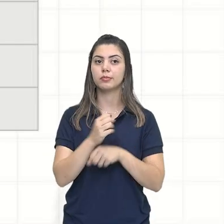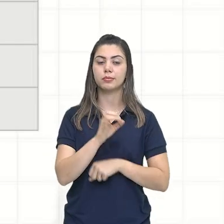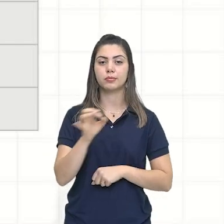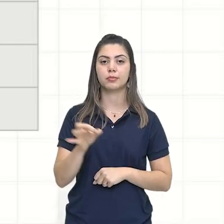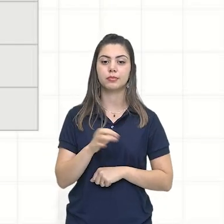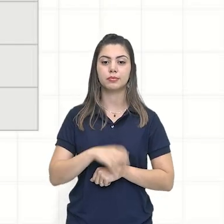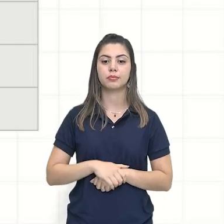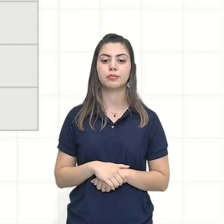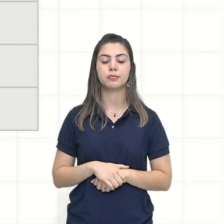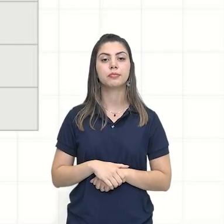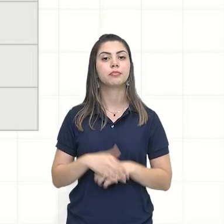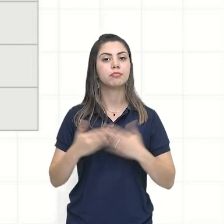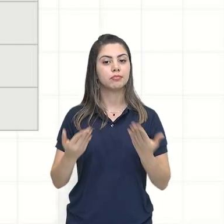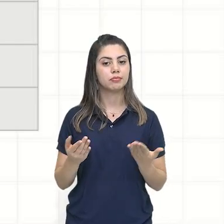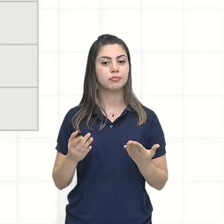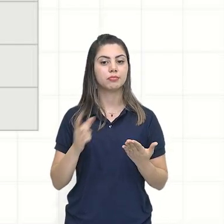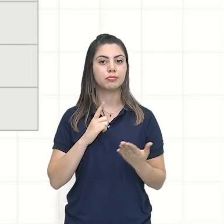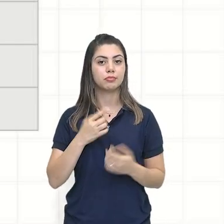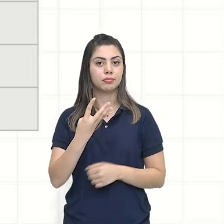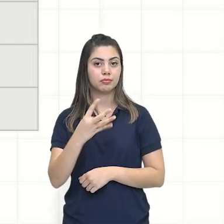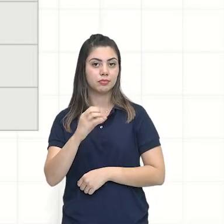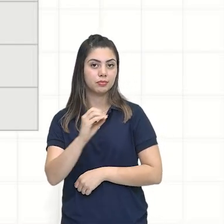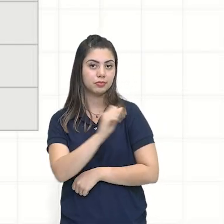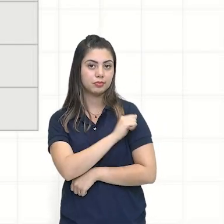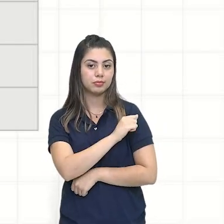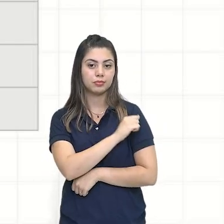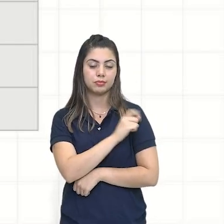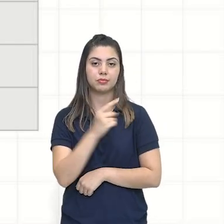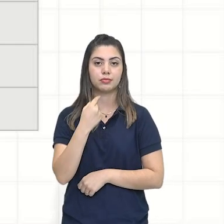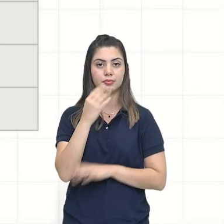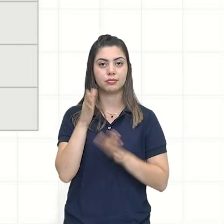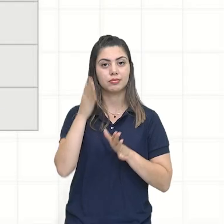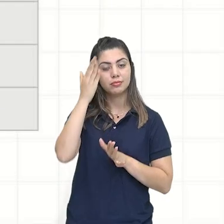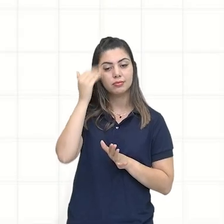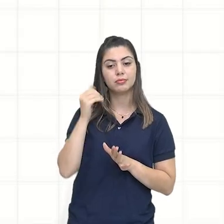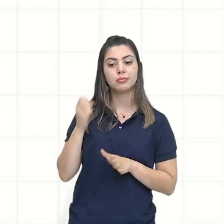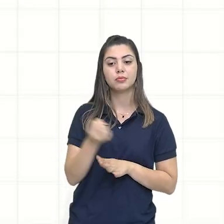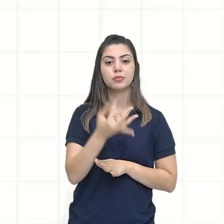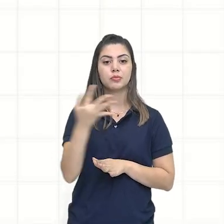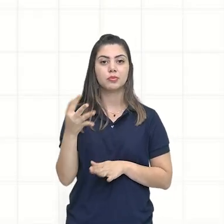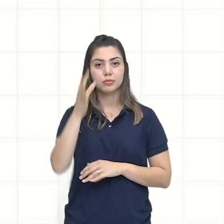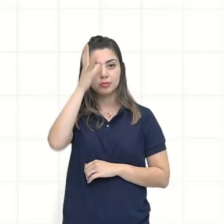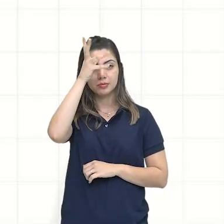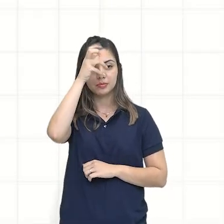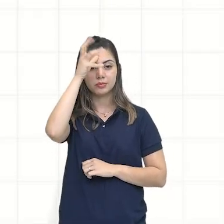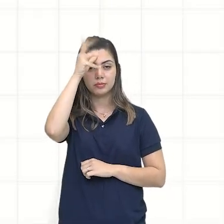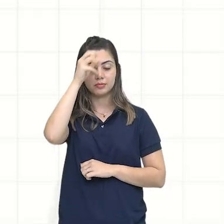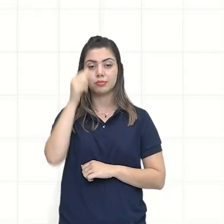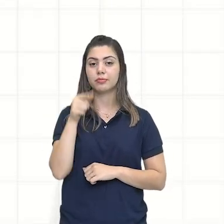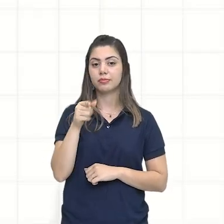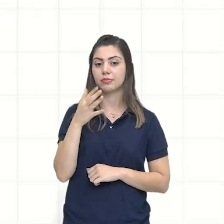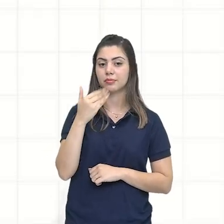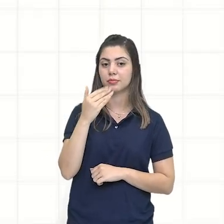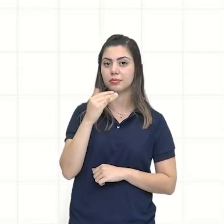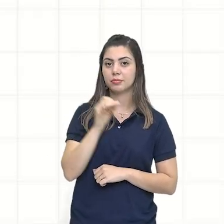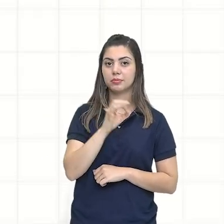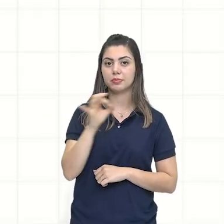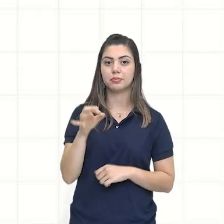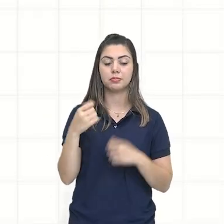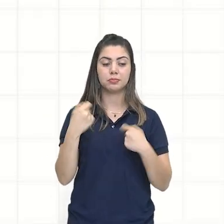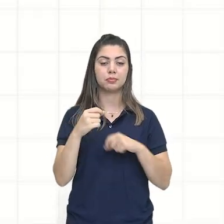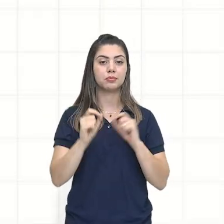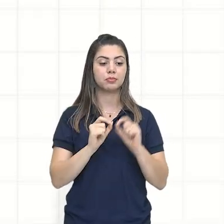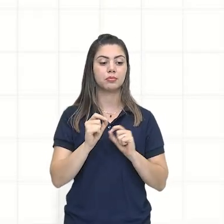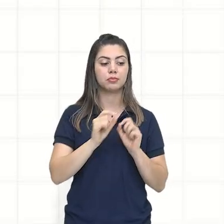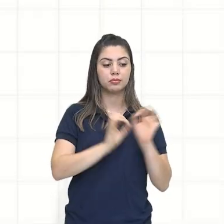Bem, temos os 40 aqui. Já sabemos aqui a quantidade de frango que será consumida nesse dia, que deve ser descongelada, devem